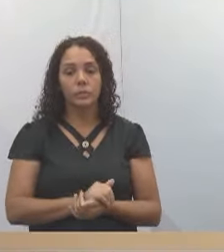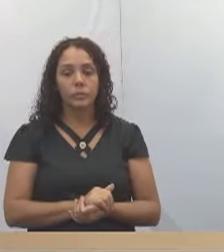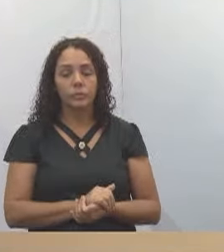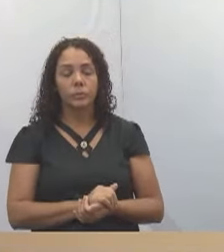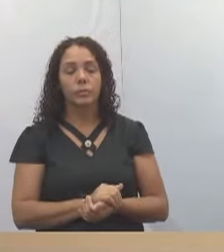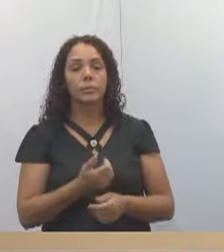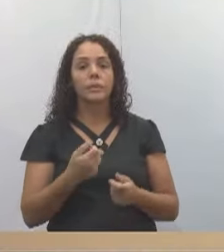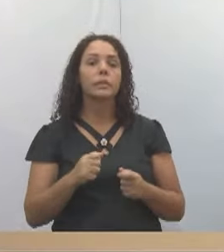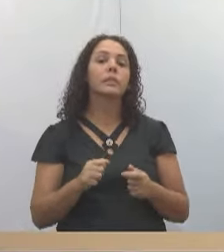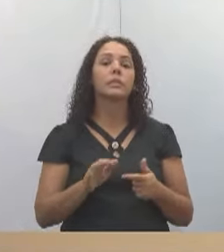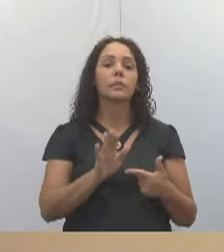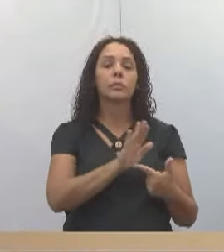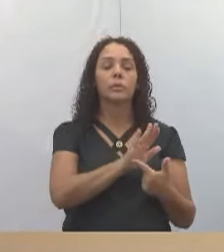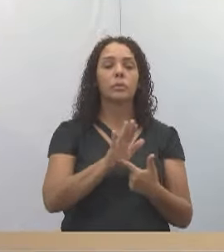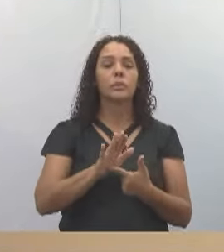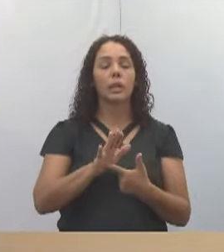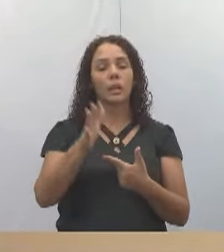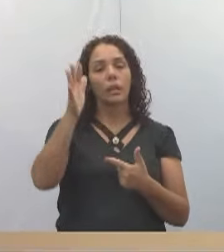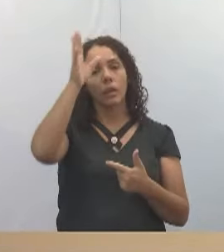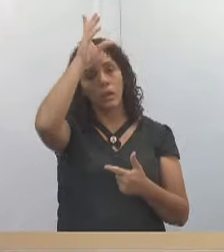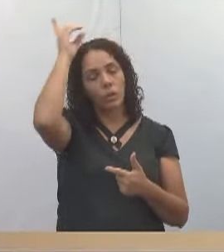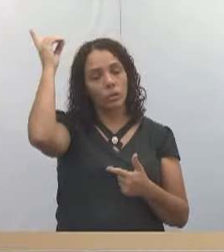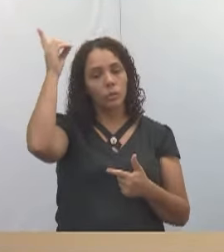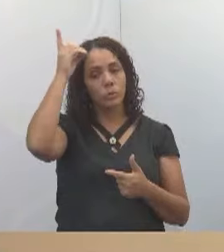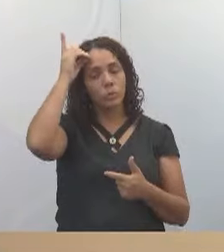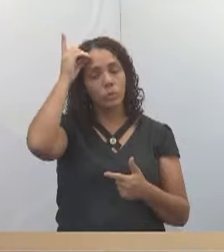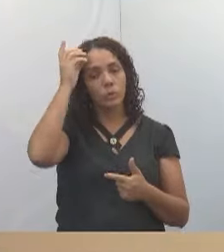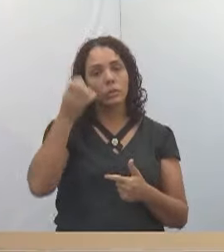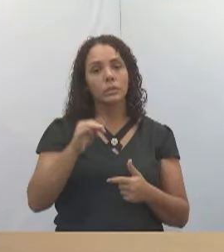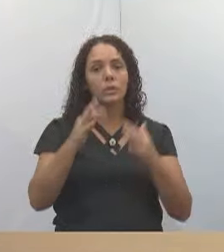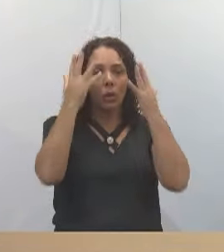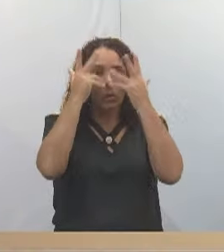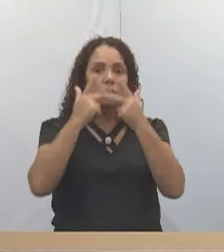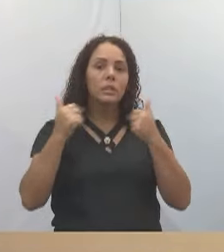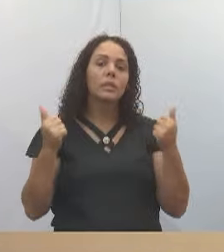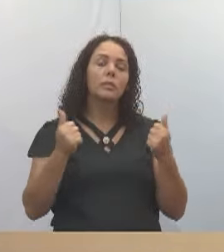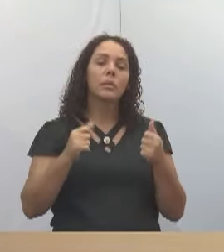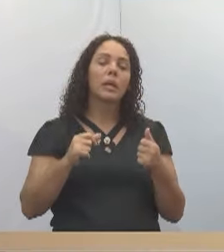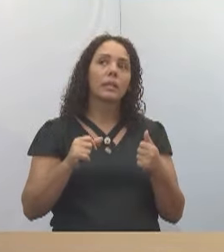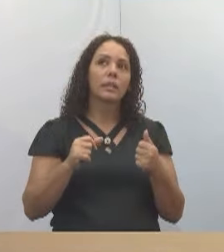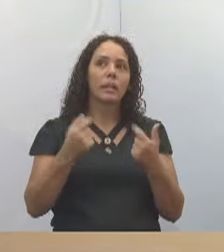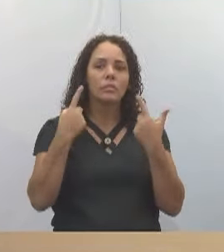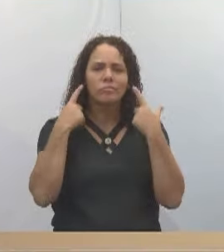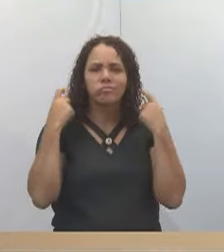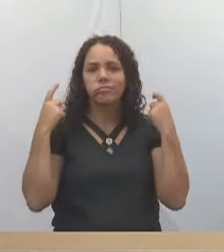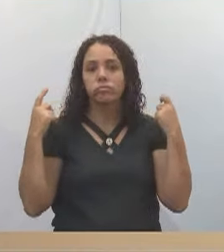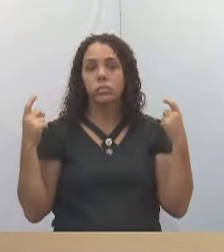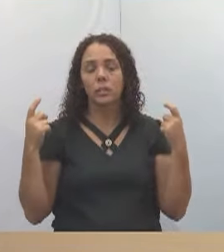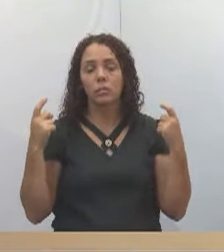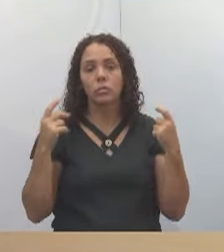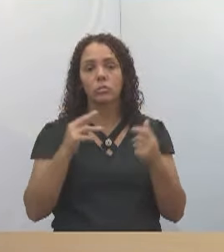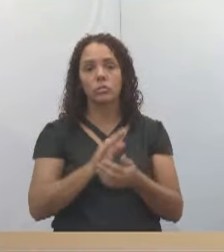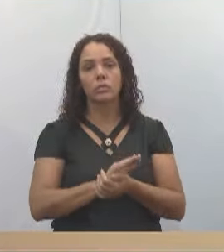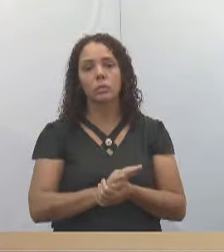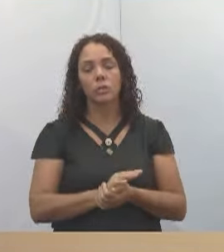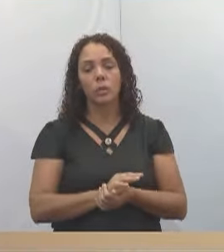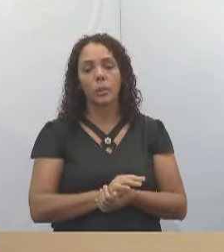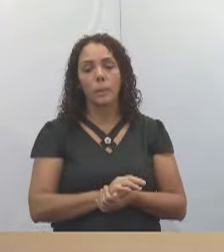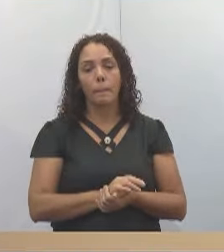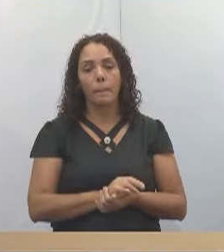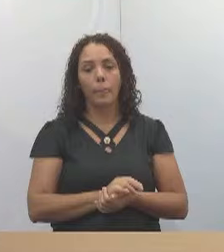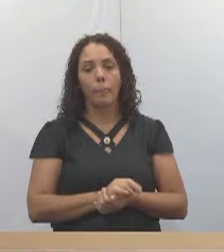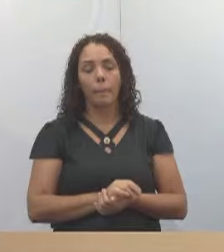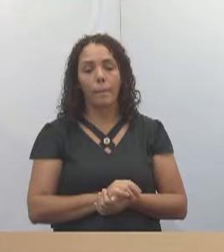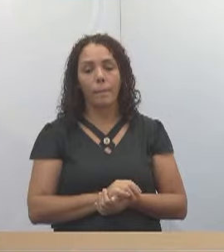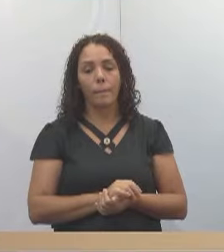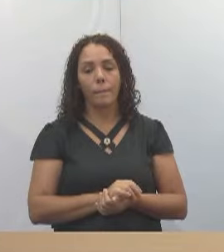tutor o barulho do animal a quem se dirige, as normas a qual, consequentemente, da sua